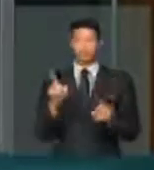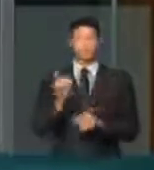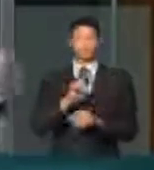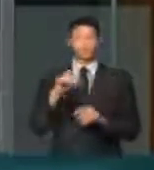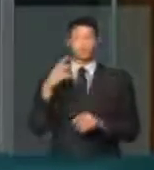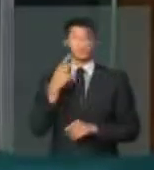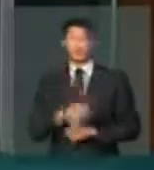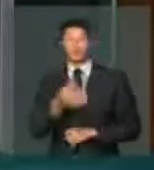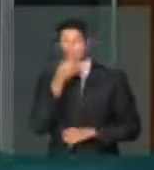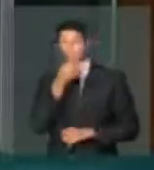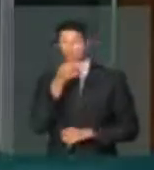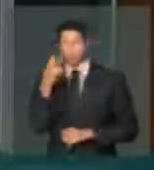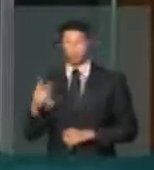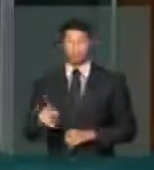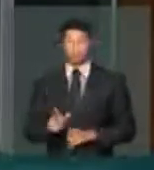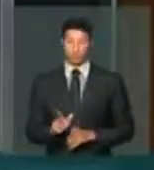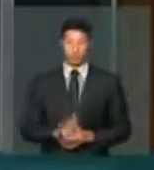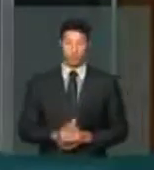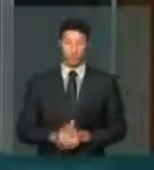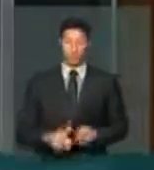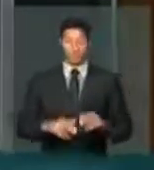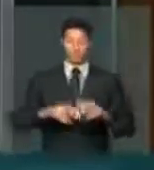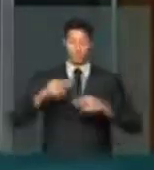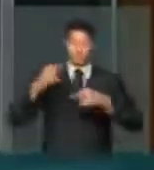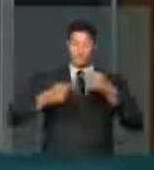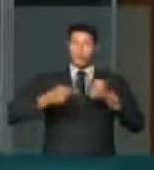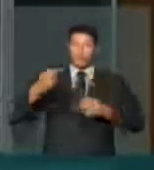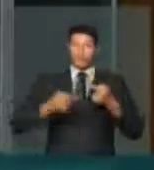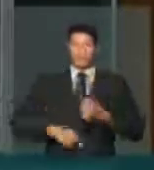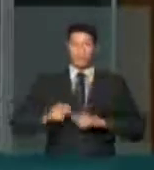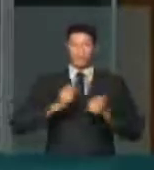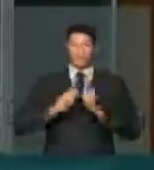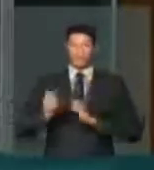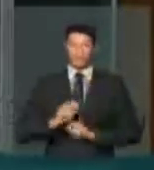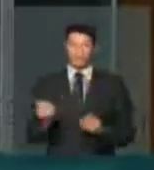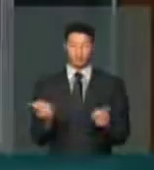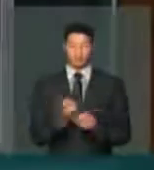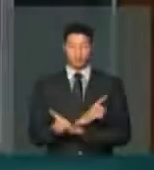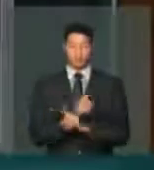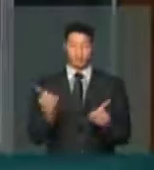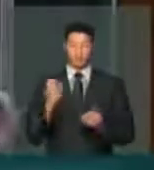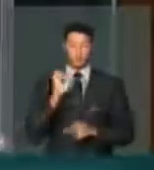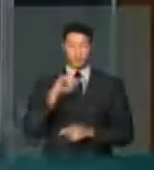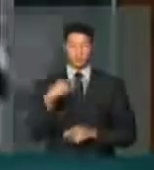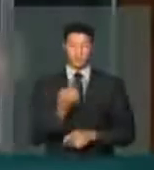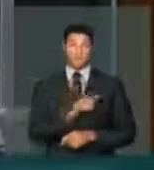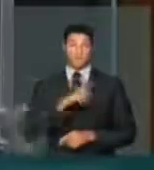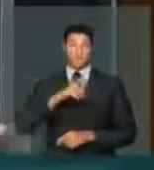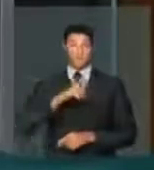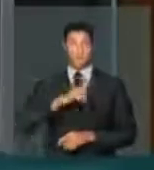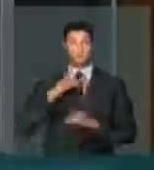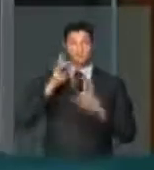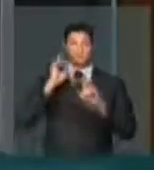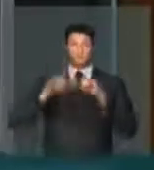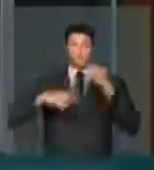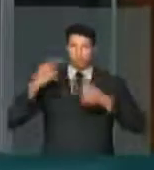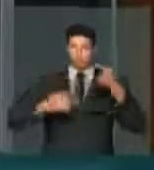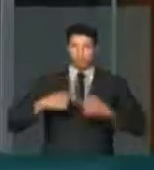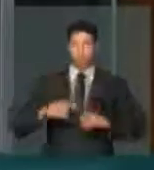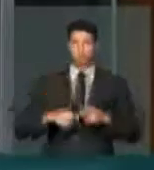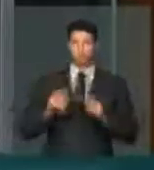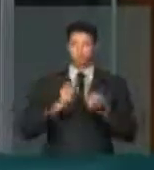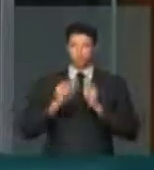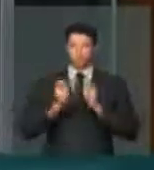nas suas concepções políticas econômicas. Se nós temos que discutir o ajuste